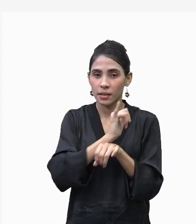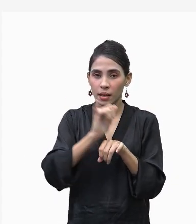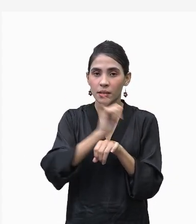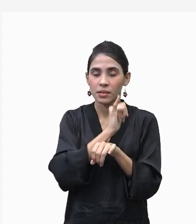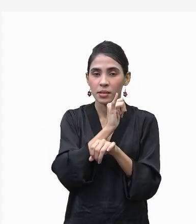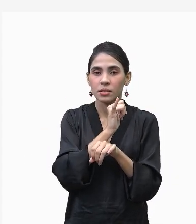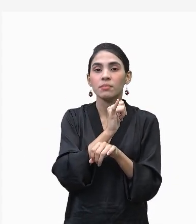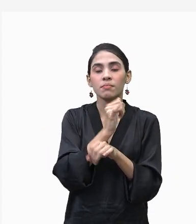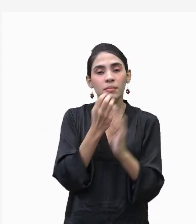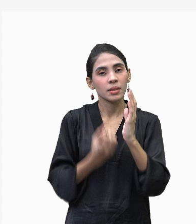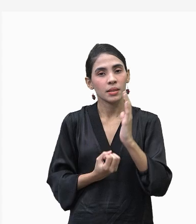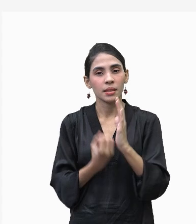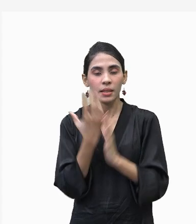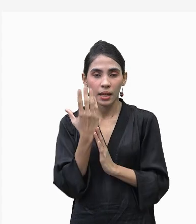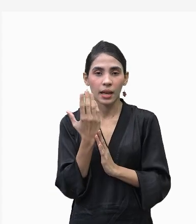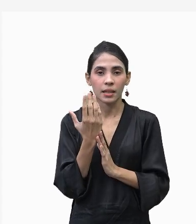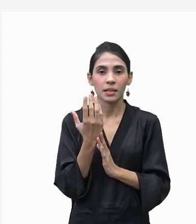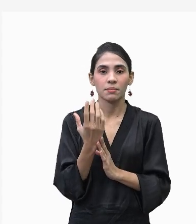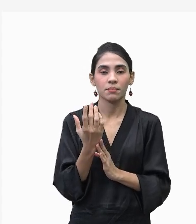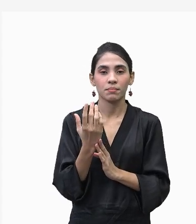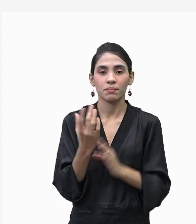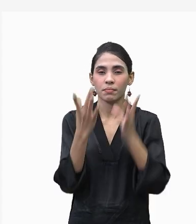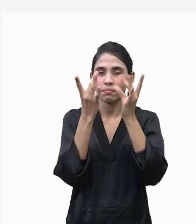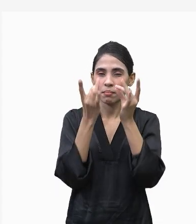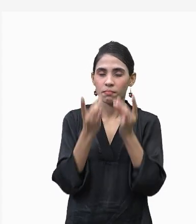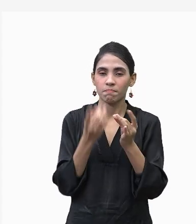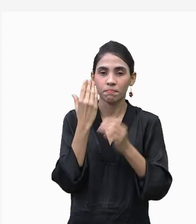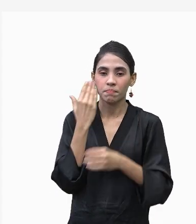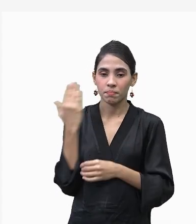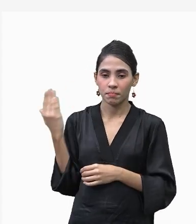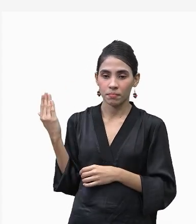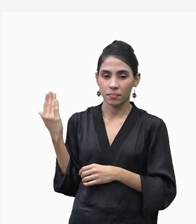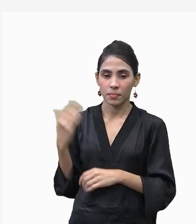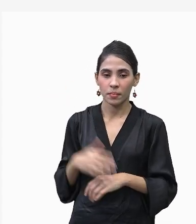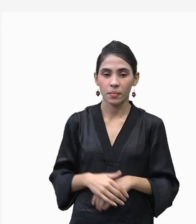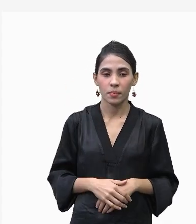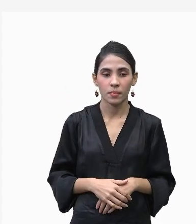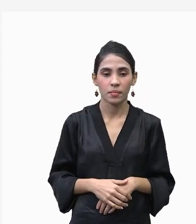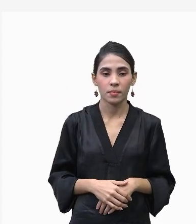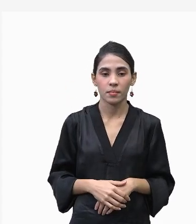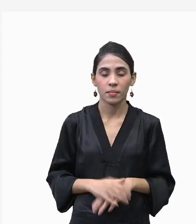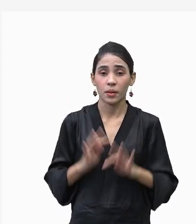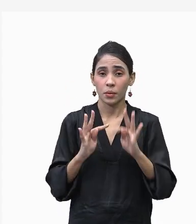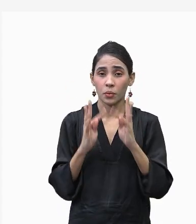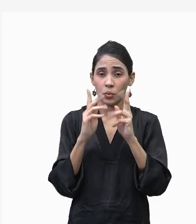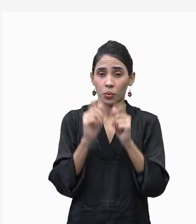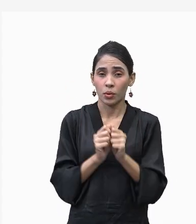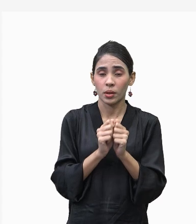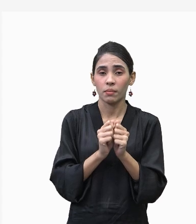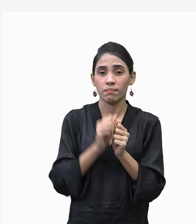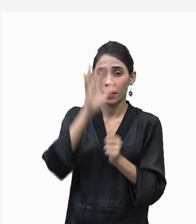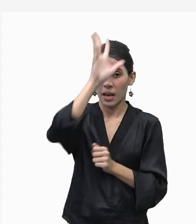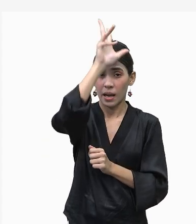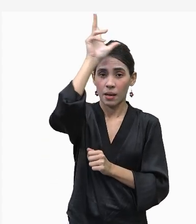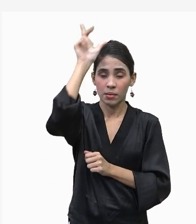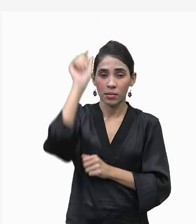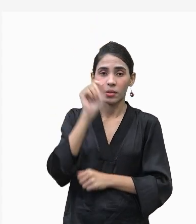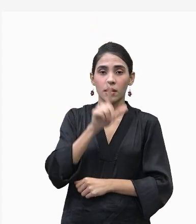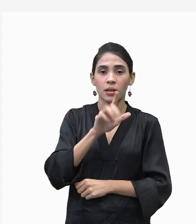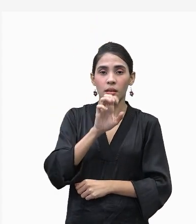ali traçadas em cima de cada uma delas. Então, nós temos aqui toda a Amazônia Legal, ela